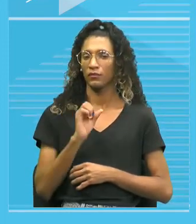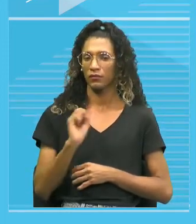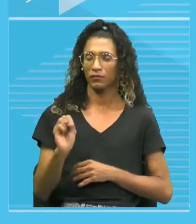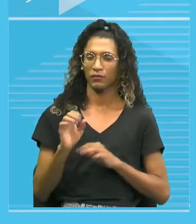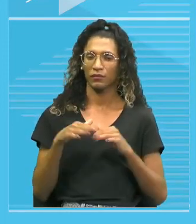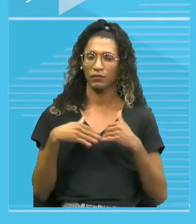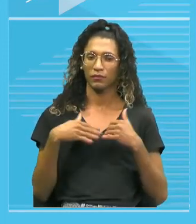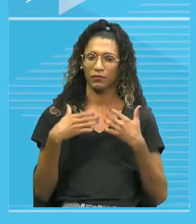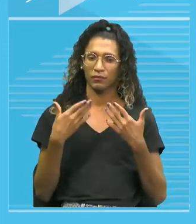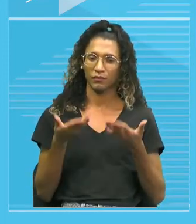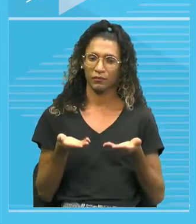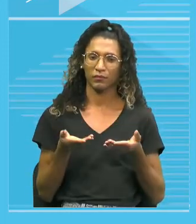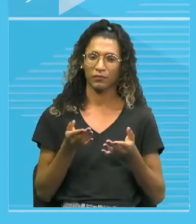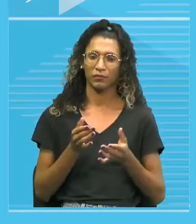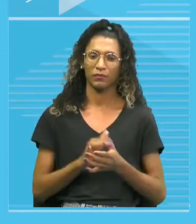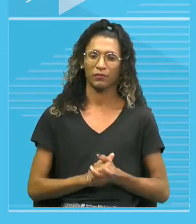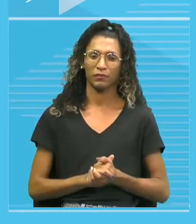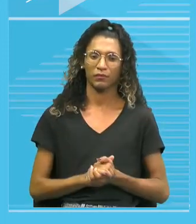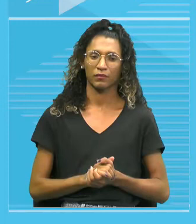E